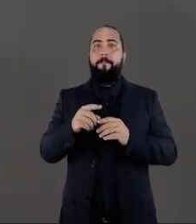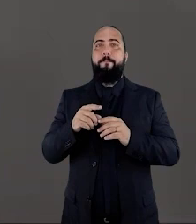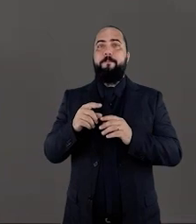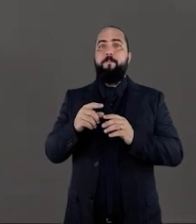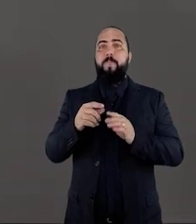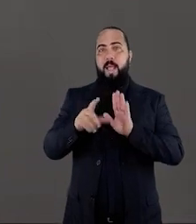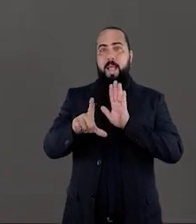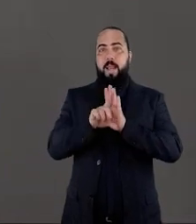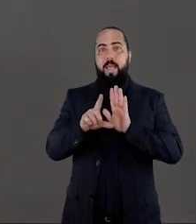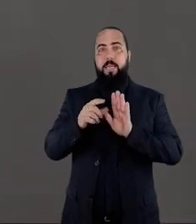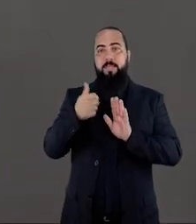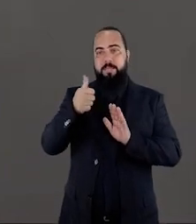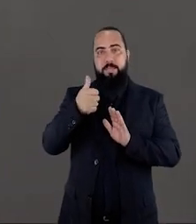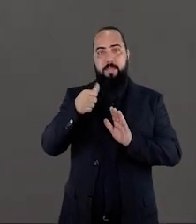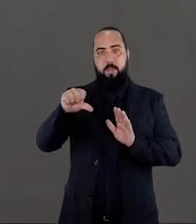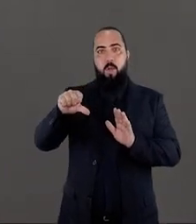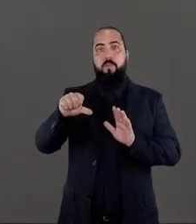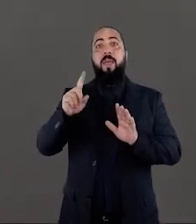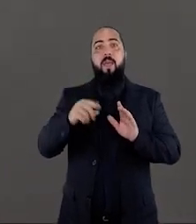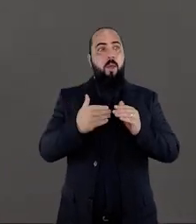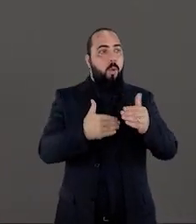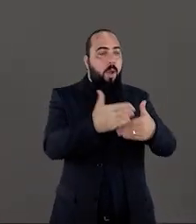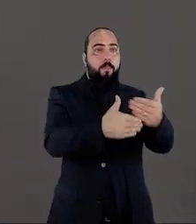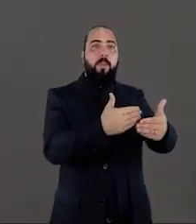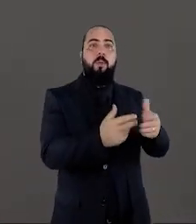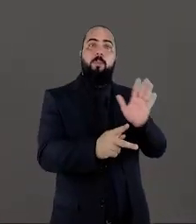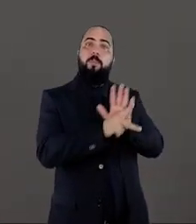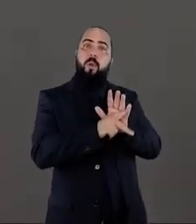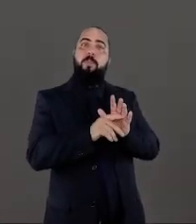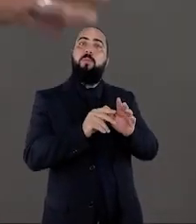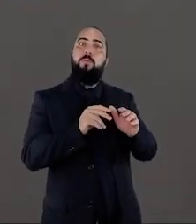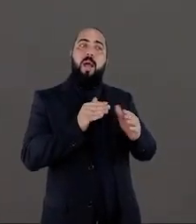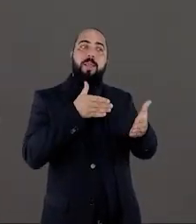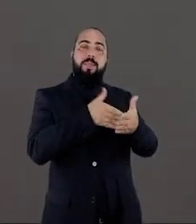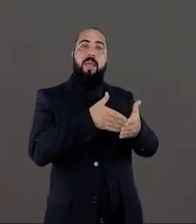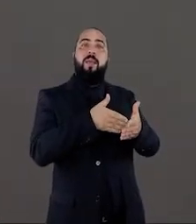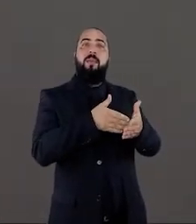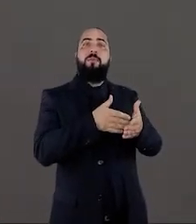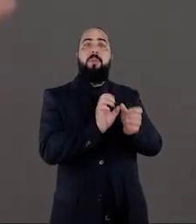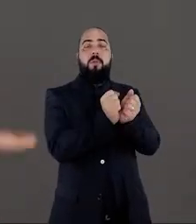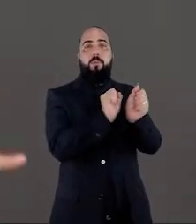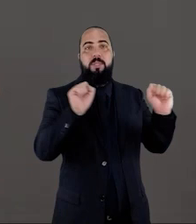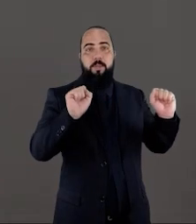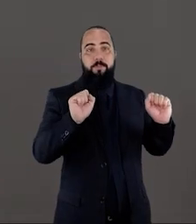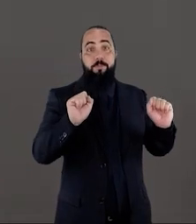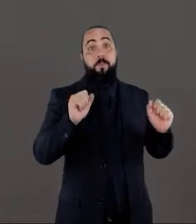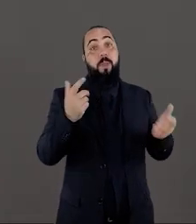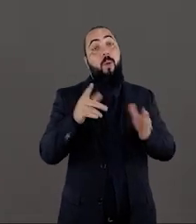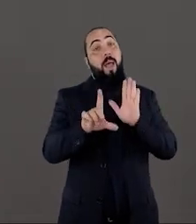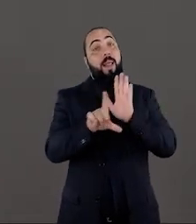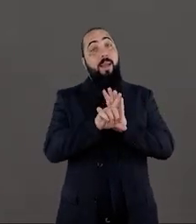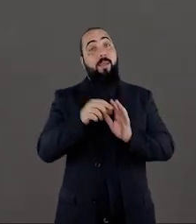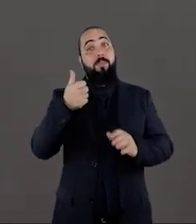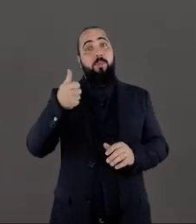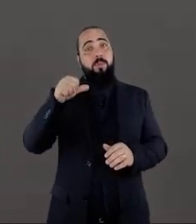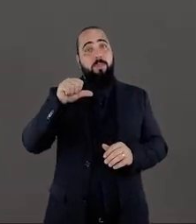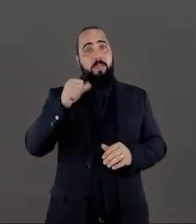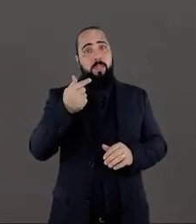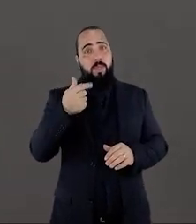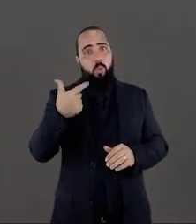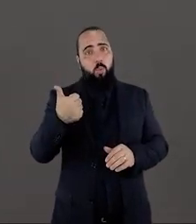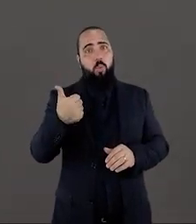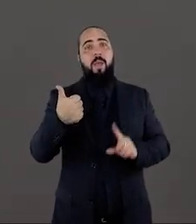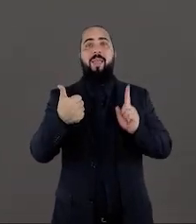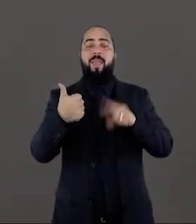dessa lei de sexo 19 uma escada progressiva em direção à abolição. Então, equivocadamente, a lei de 1871